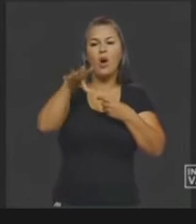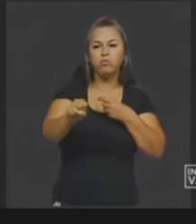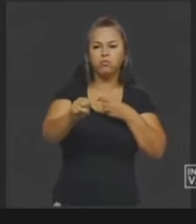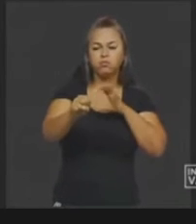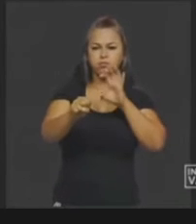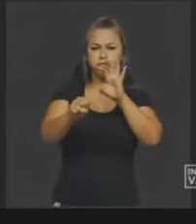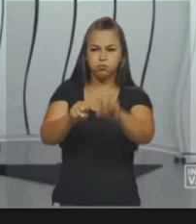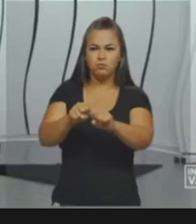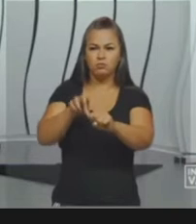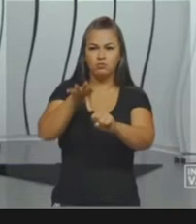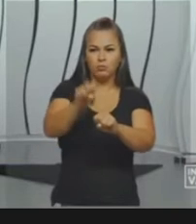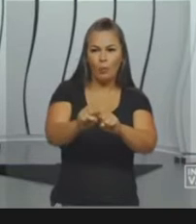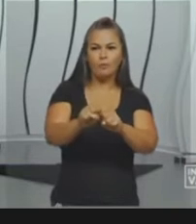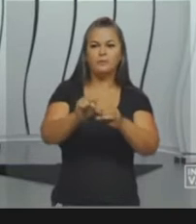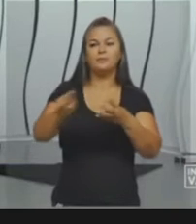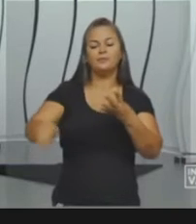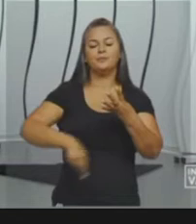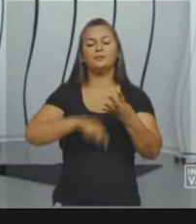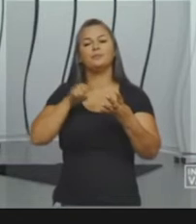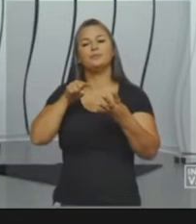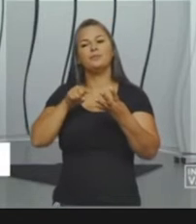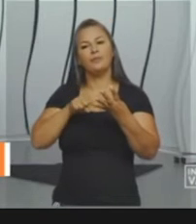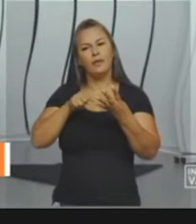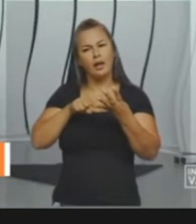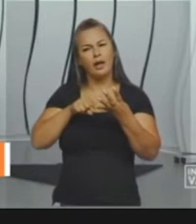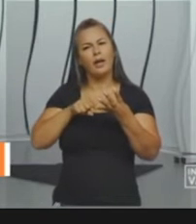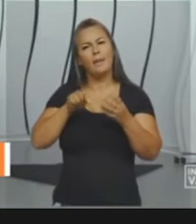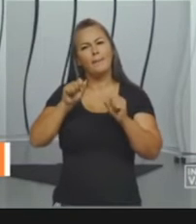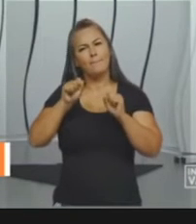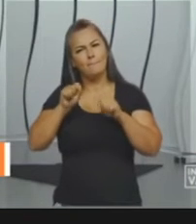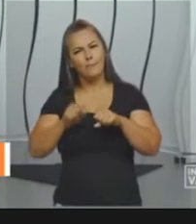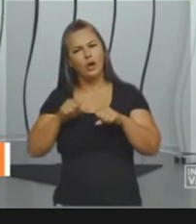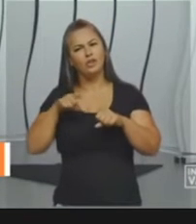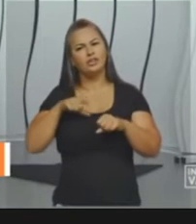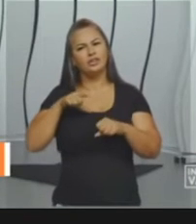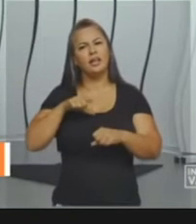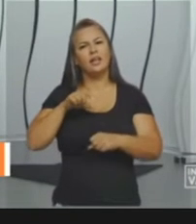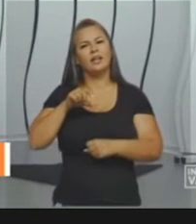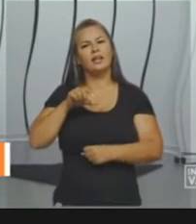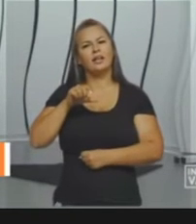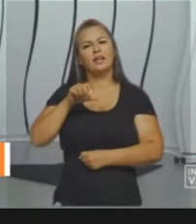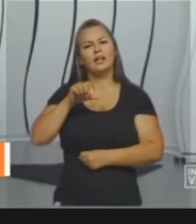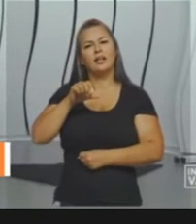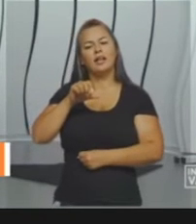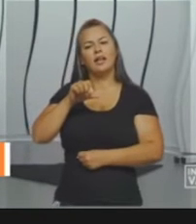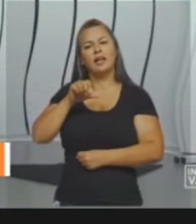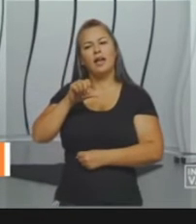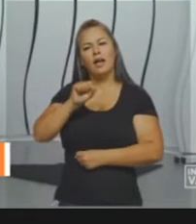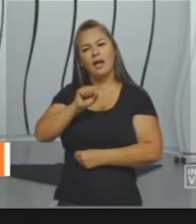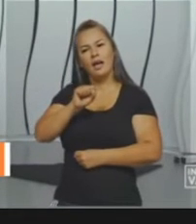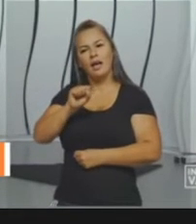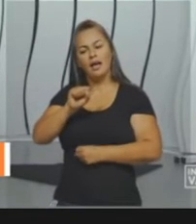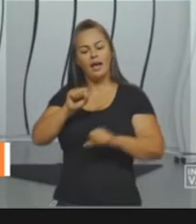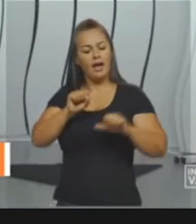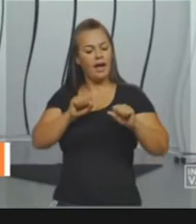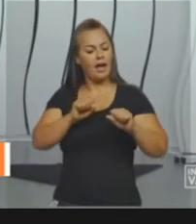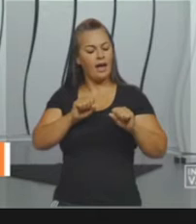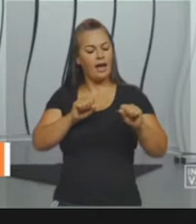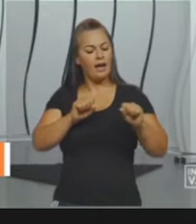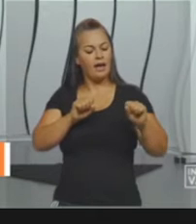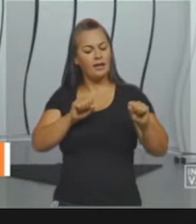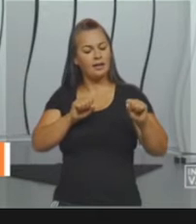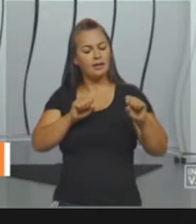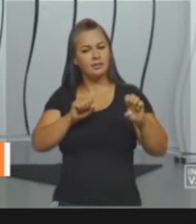vivo, e podem ter animais que fazem reprodução assexuada e animais que fazem